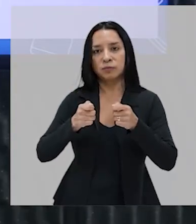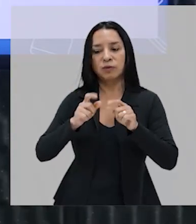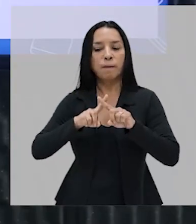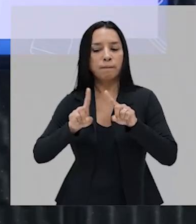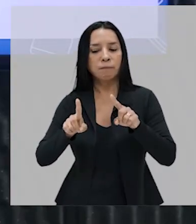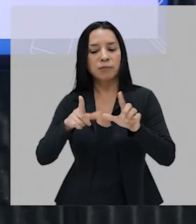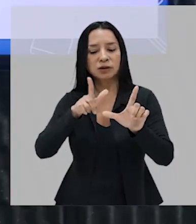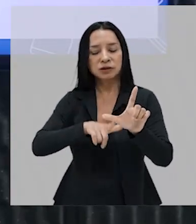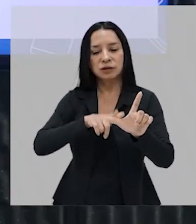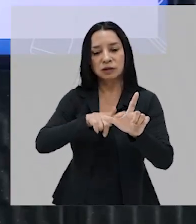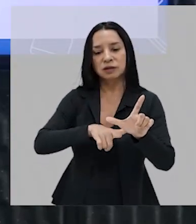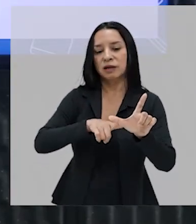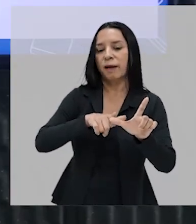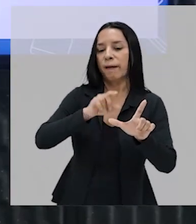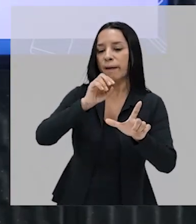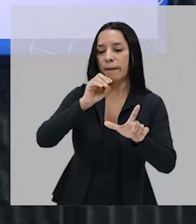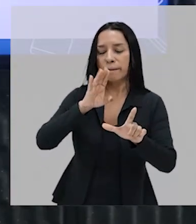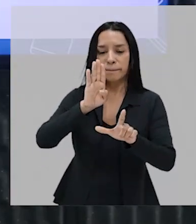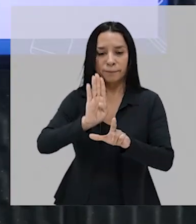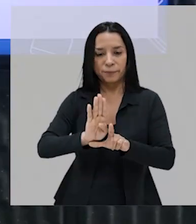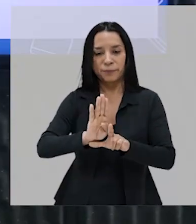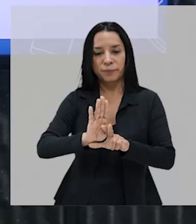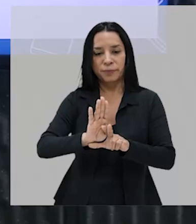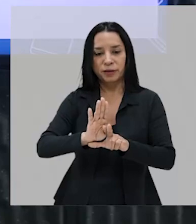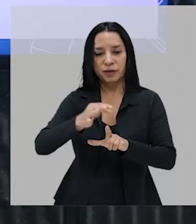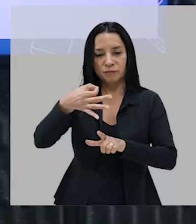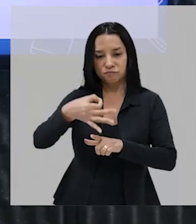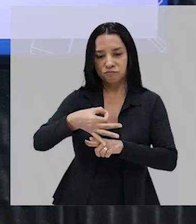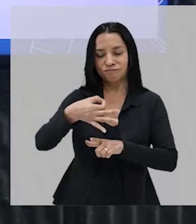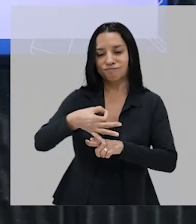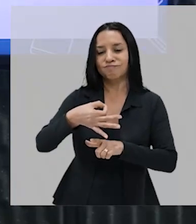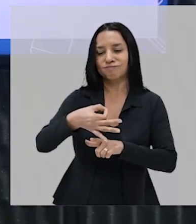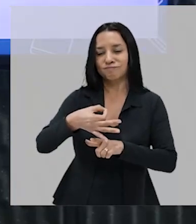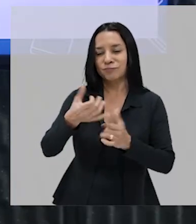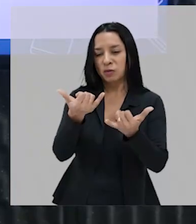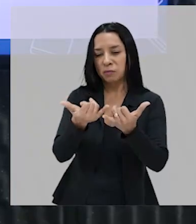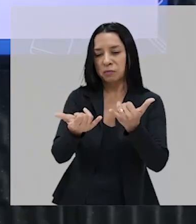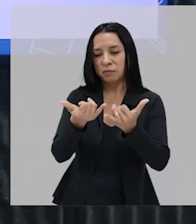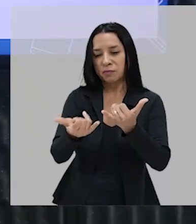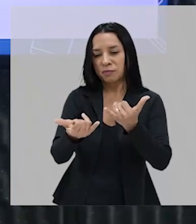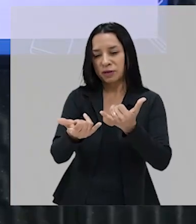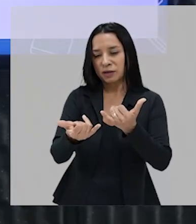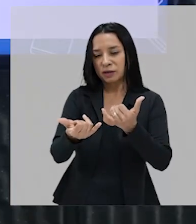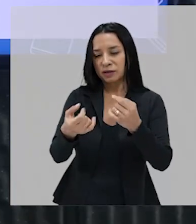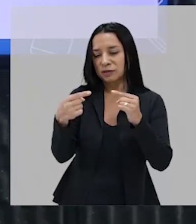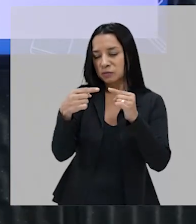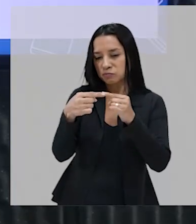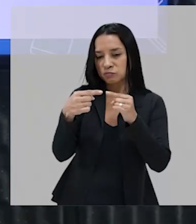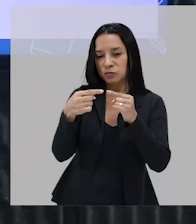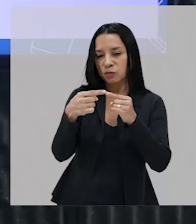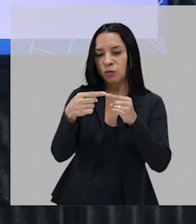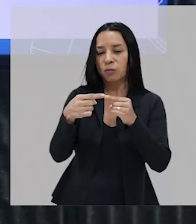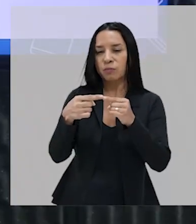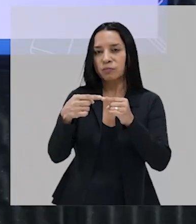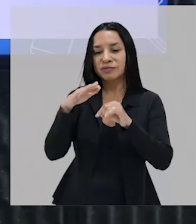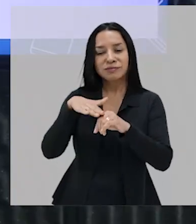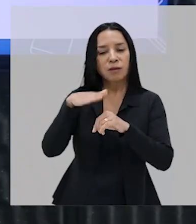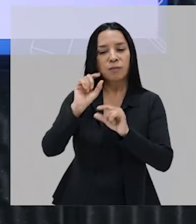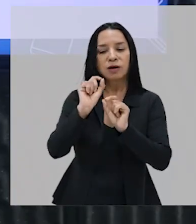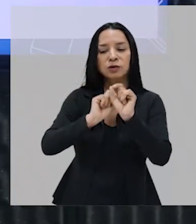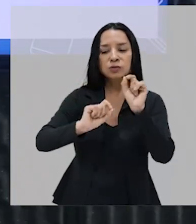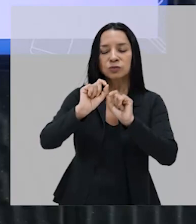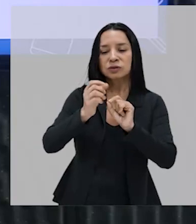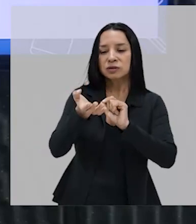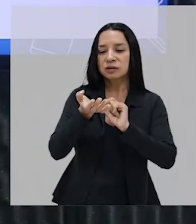ainda aparece como uma sugestão mais adequada àquilo que nós queremos encontrar dentro